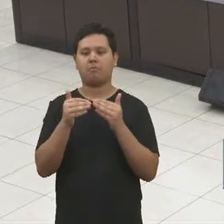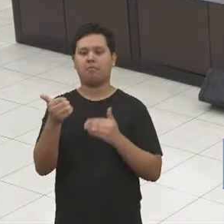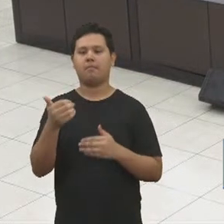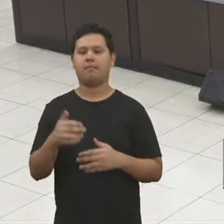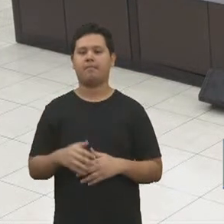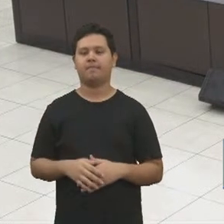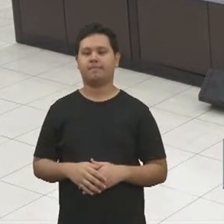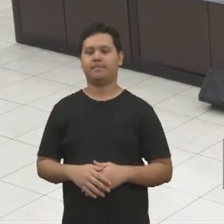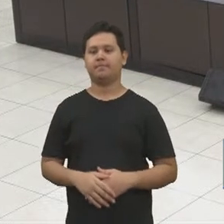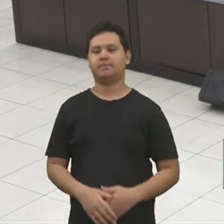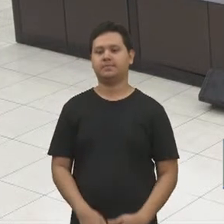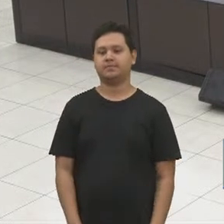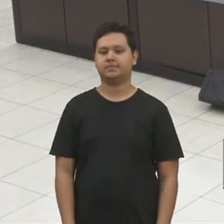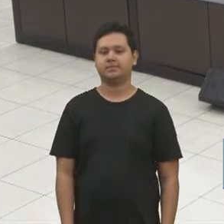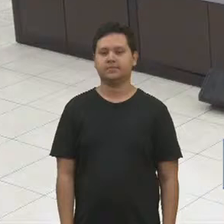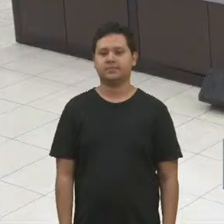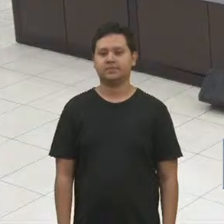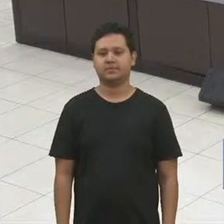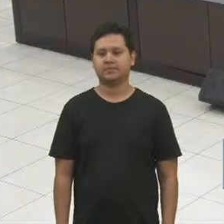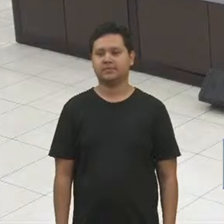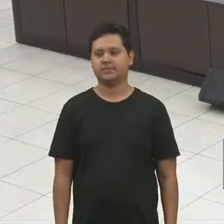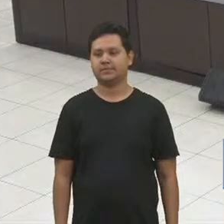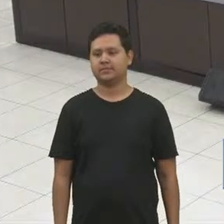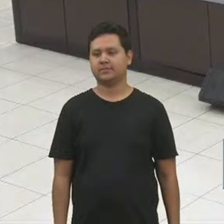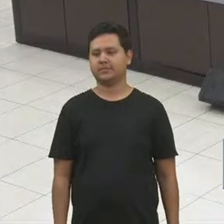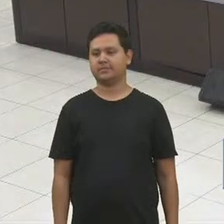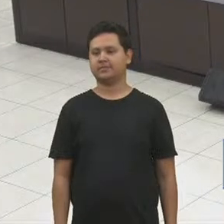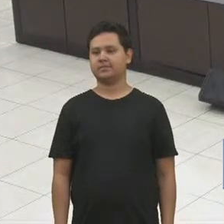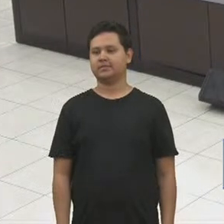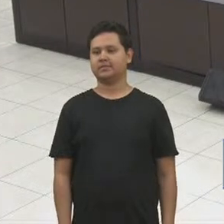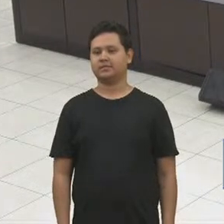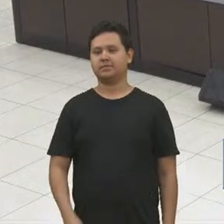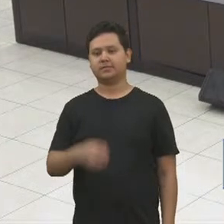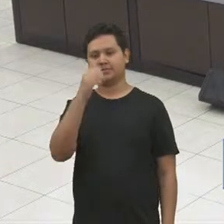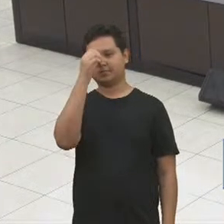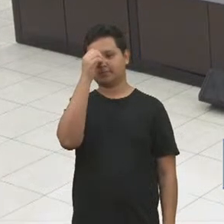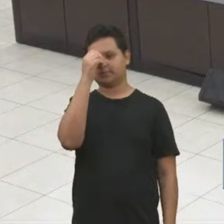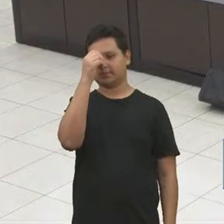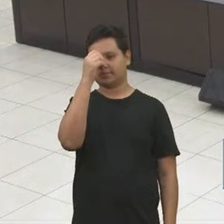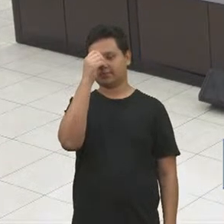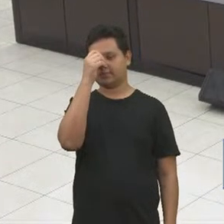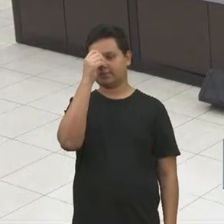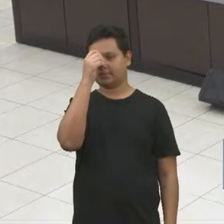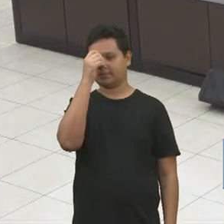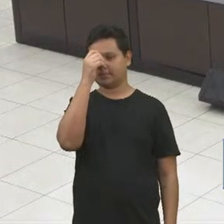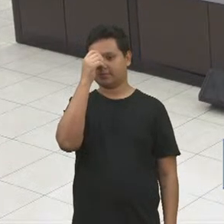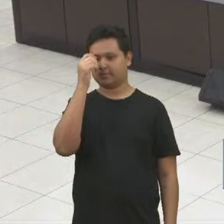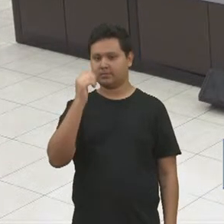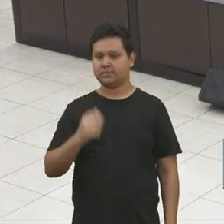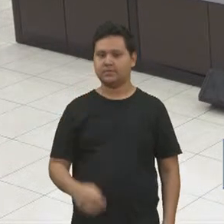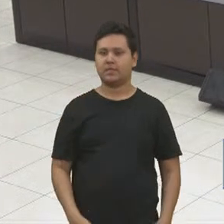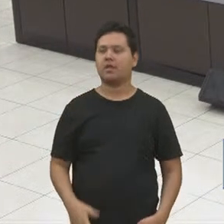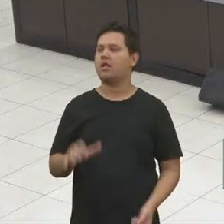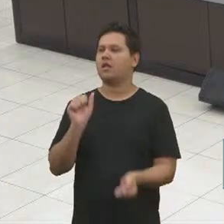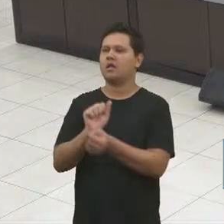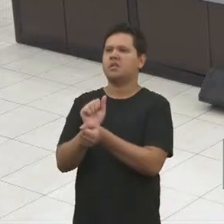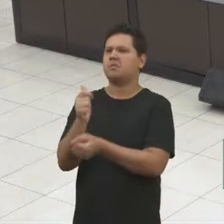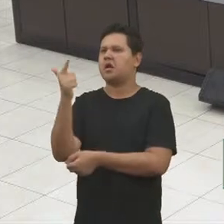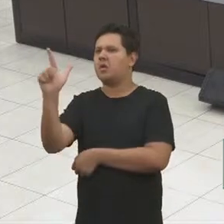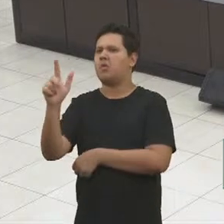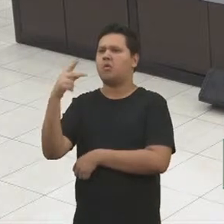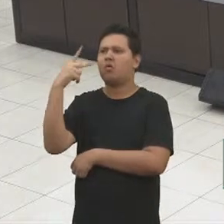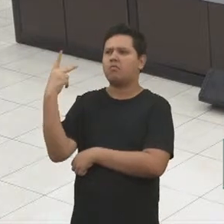falar. Então vamos lá. Que é assim agora. Fica esperando a oposição falar para depois